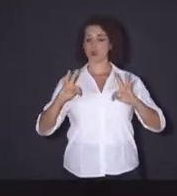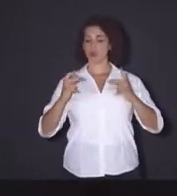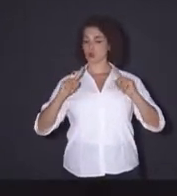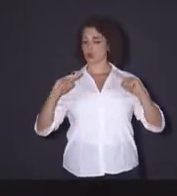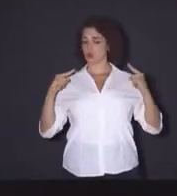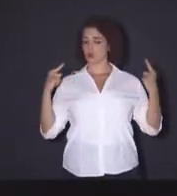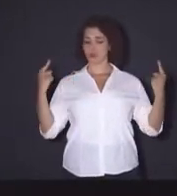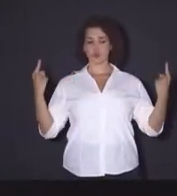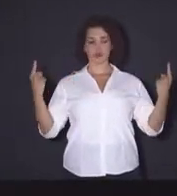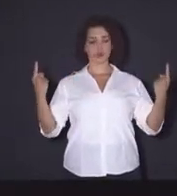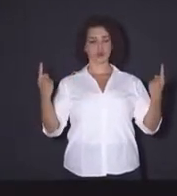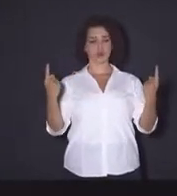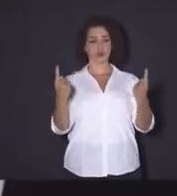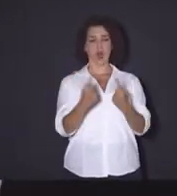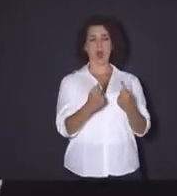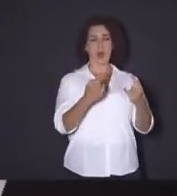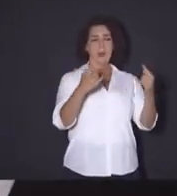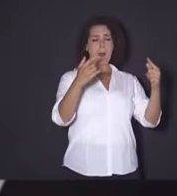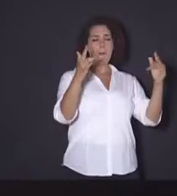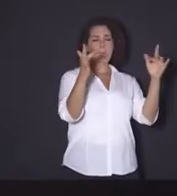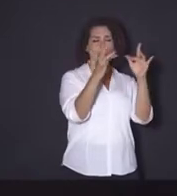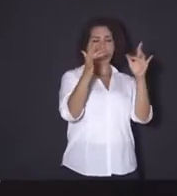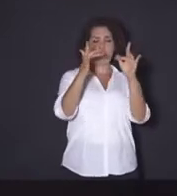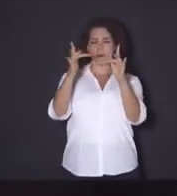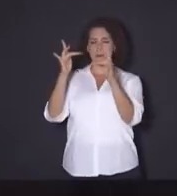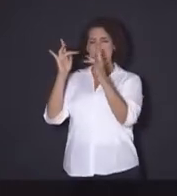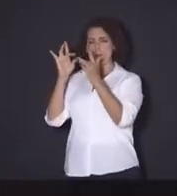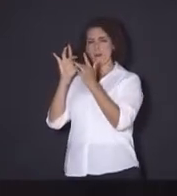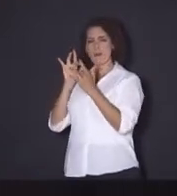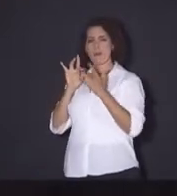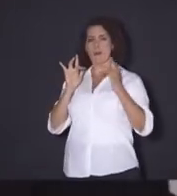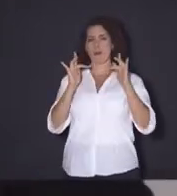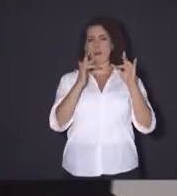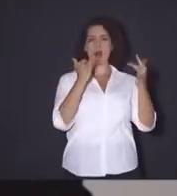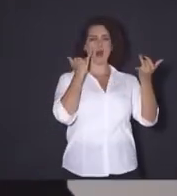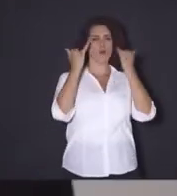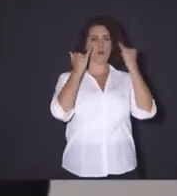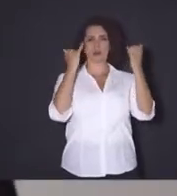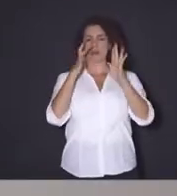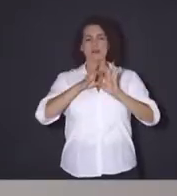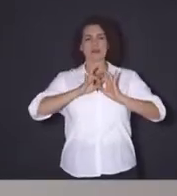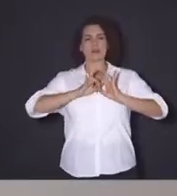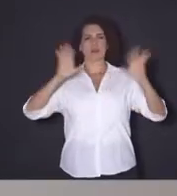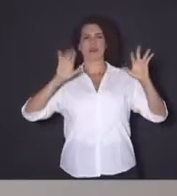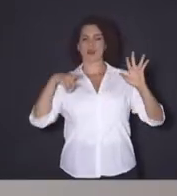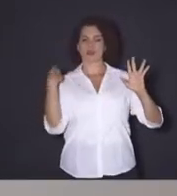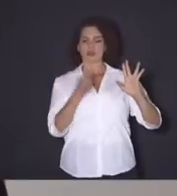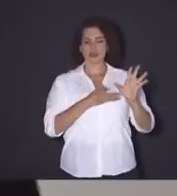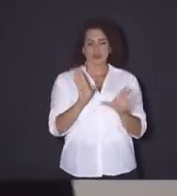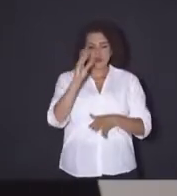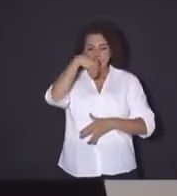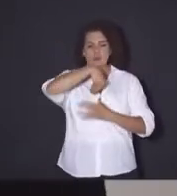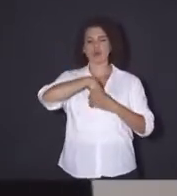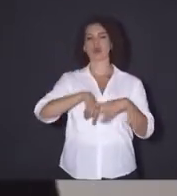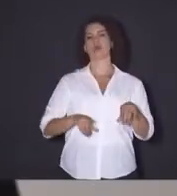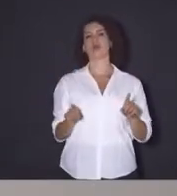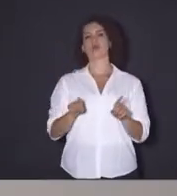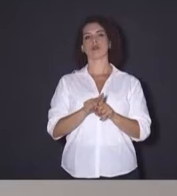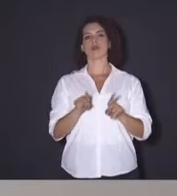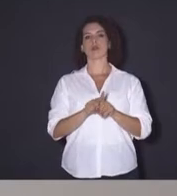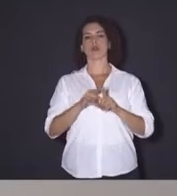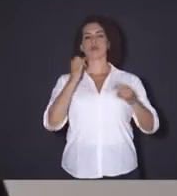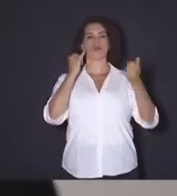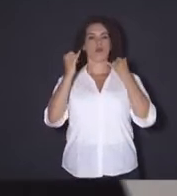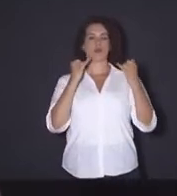está conectado e essa informação está absolutamente disponível e nós fazemos parte de maneira orgânica desse conjunto das